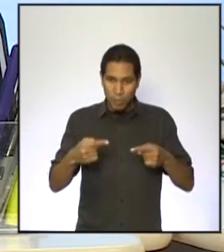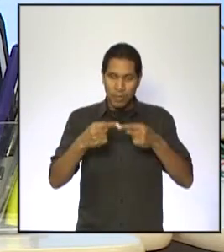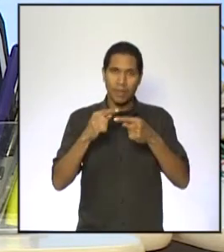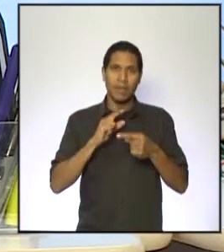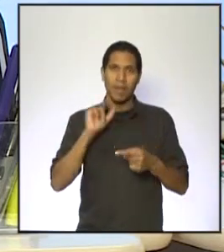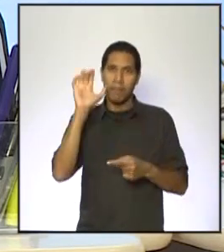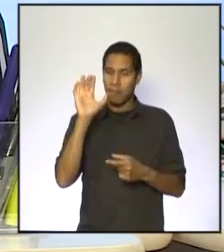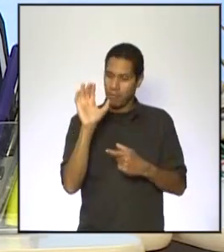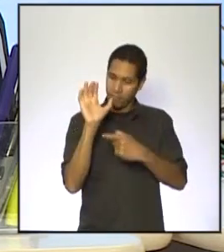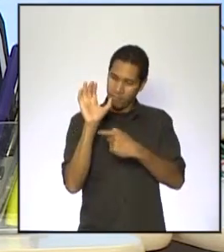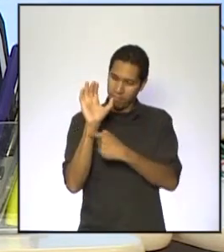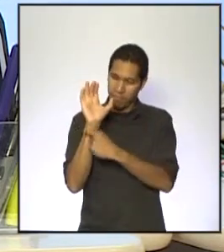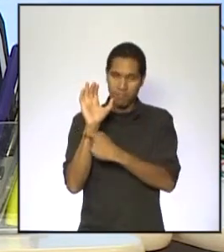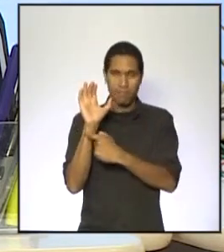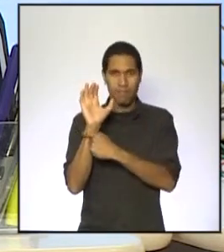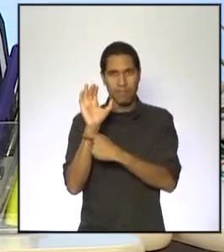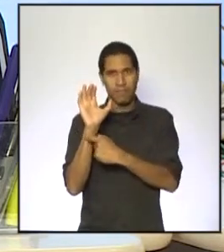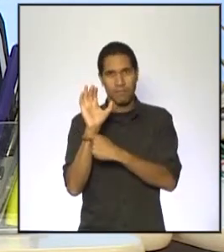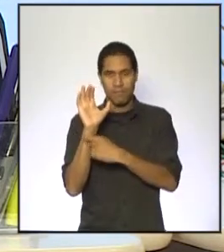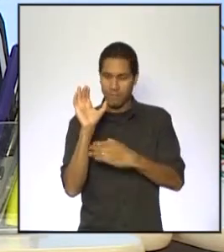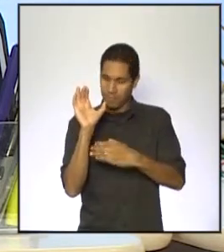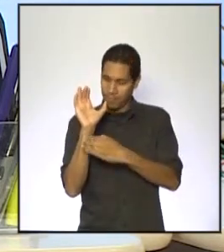mão. Opa!